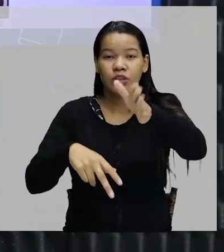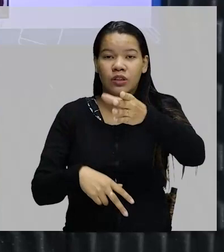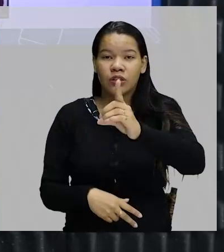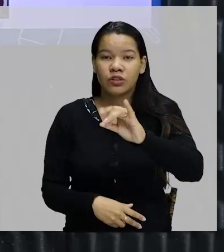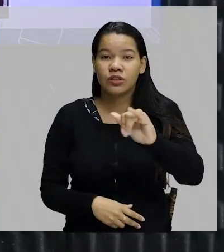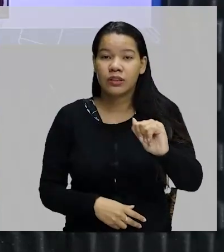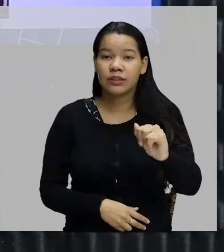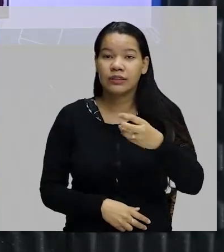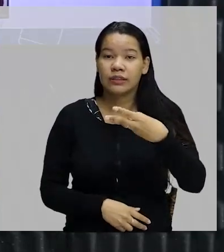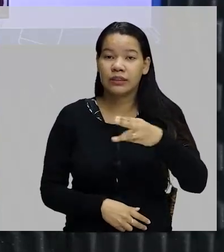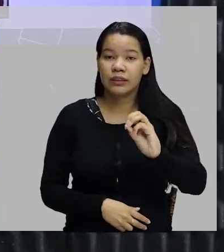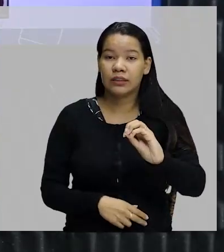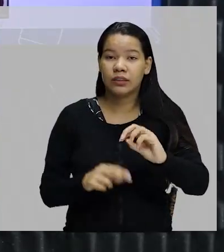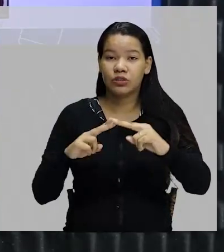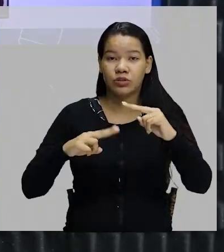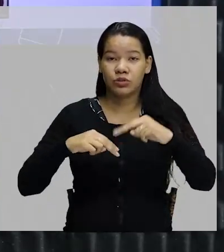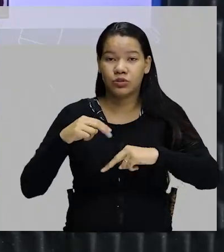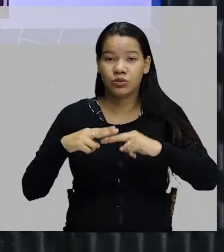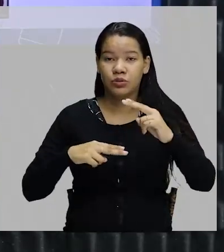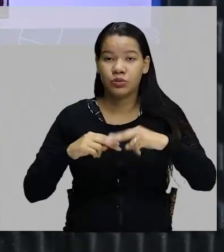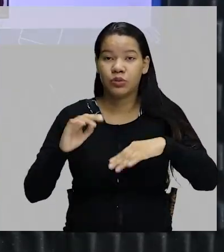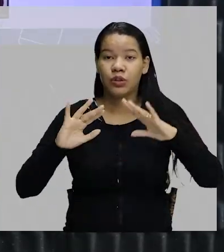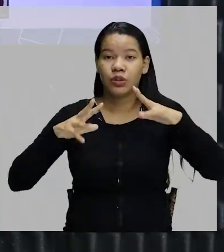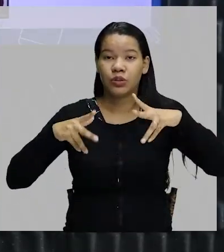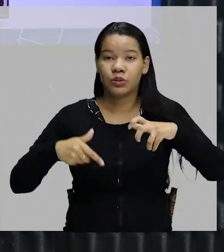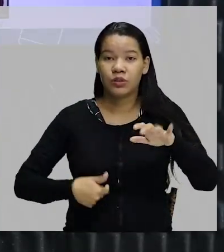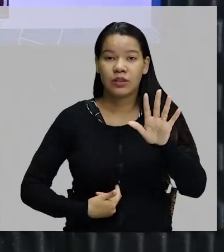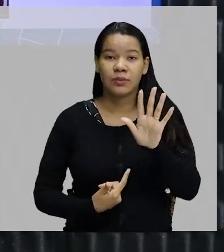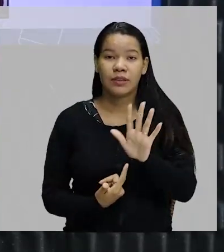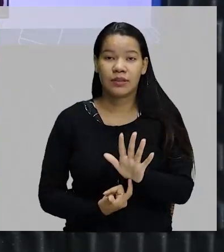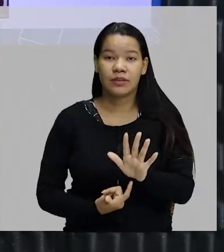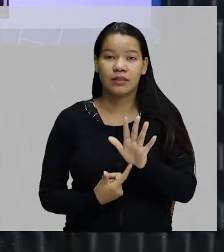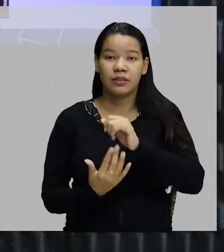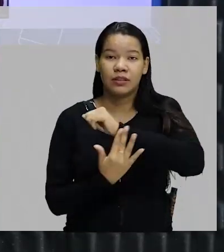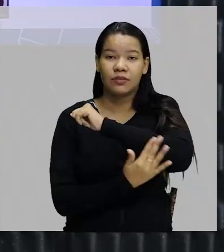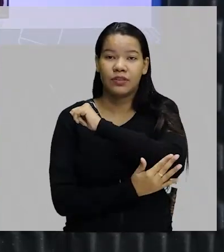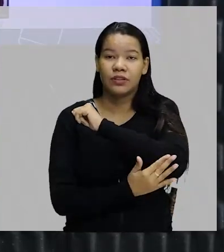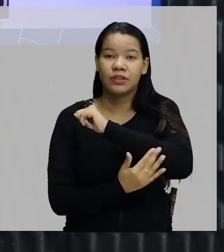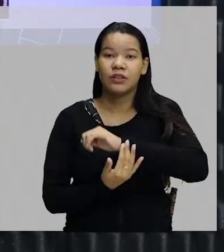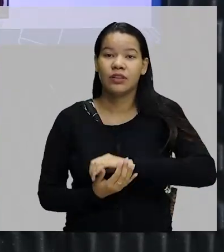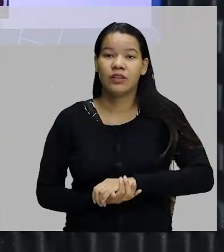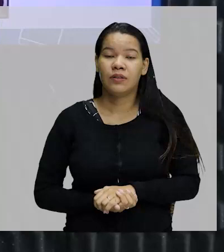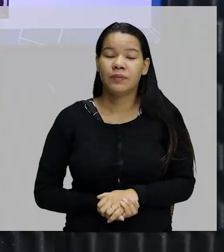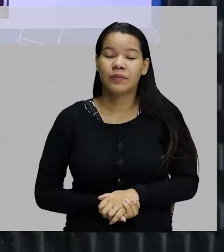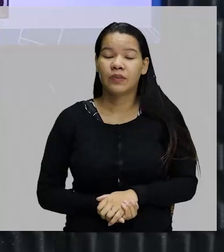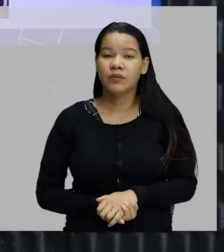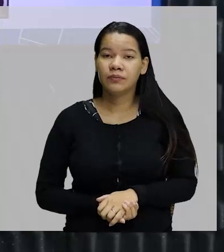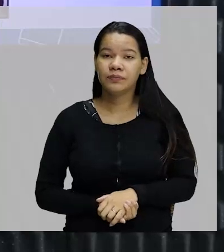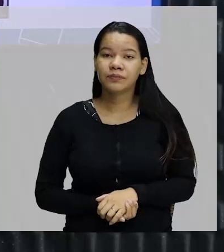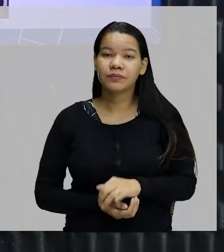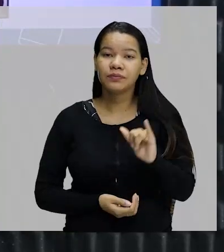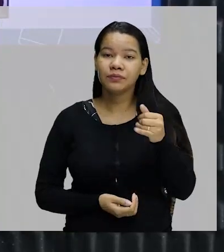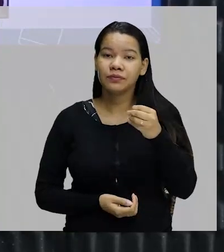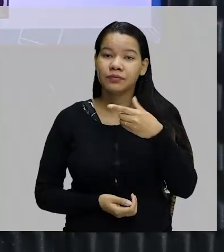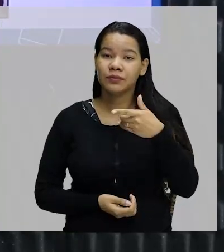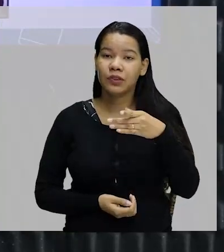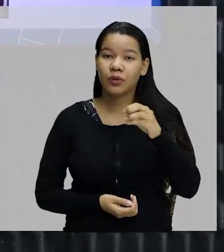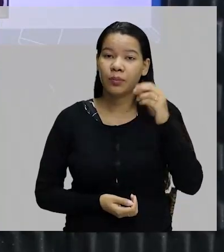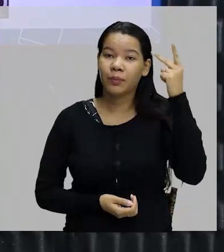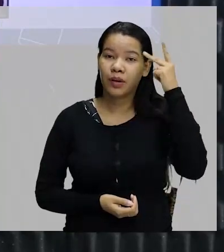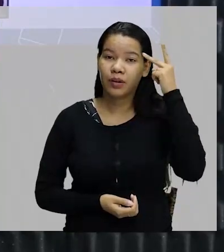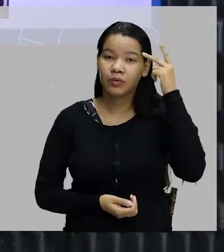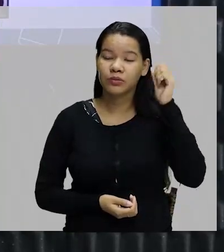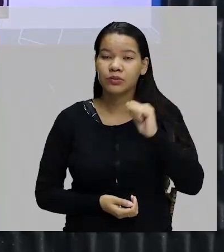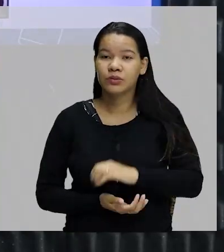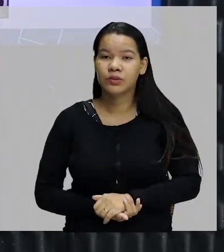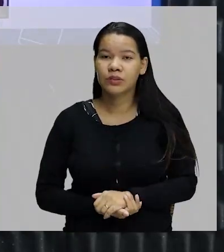São Marçal. Aí todo mundo se apresenta ali na Avenida do João Paulo, frente ao 24º Batalhão de Caçadores.